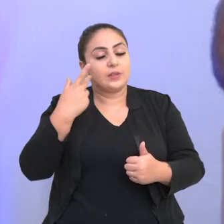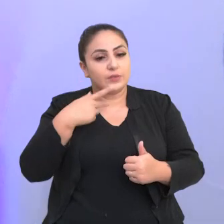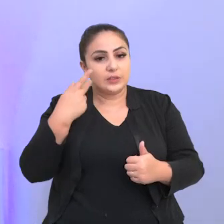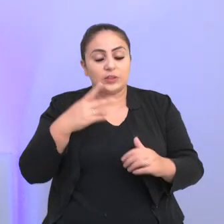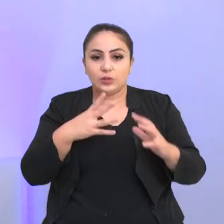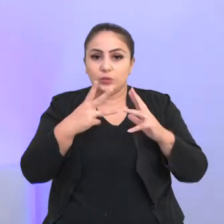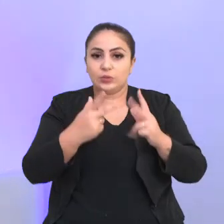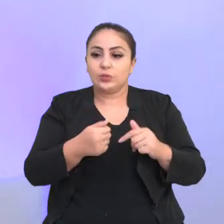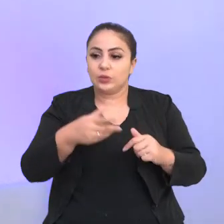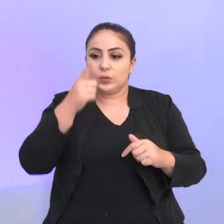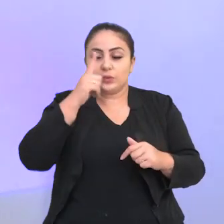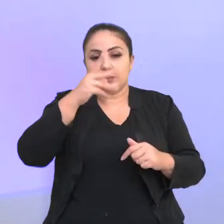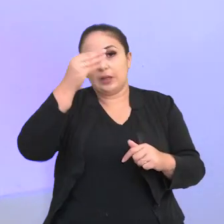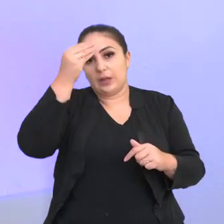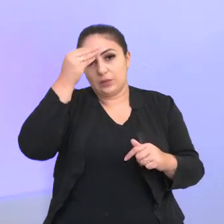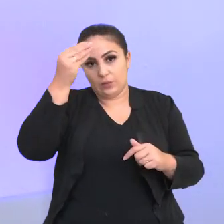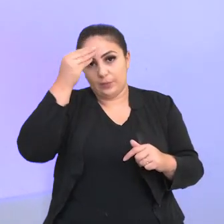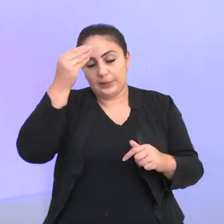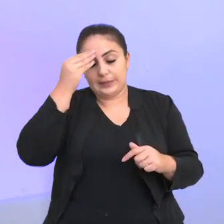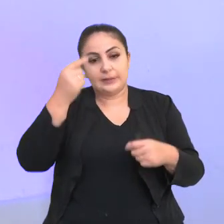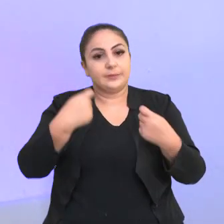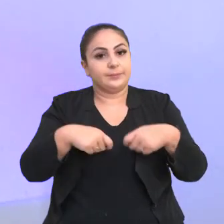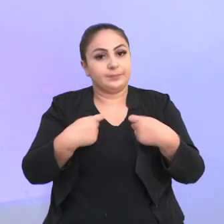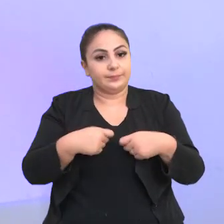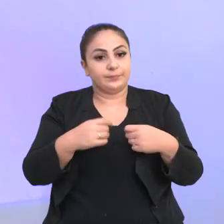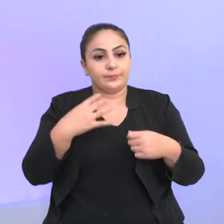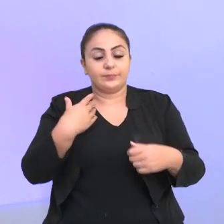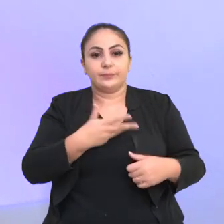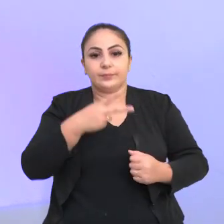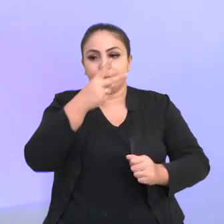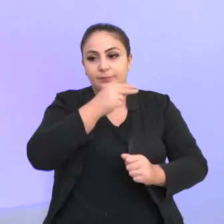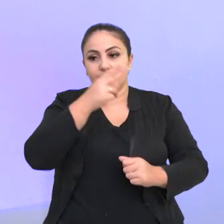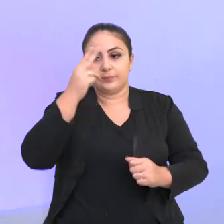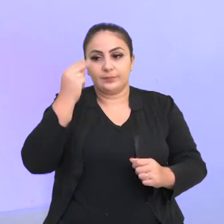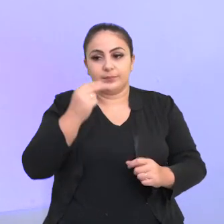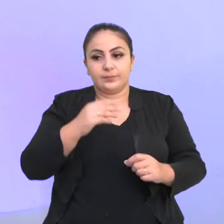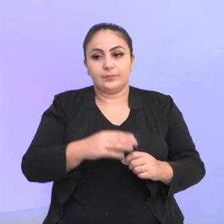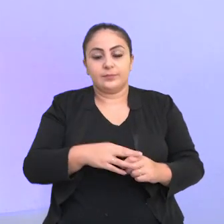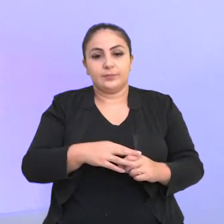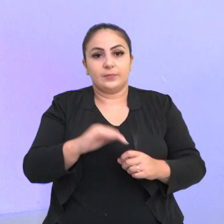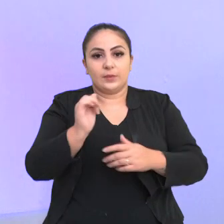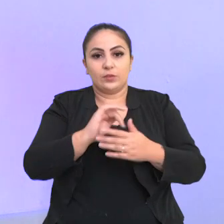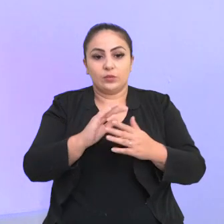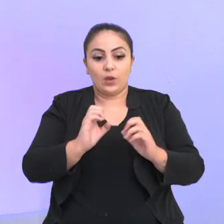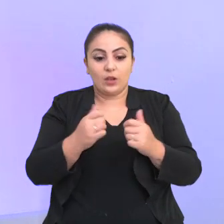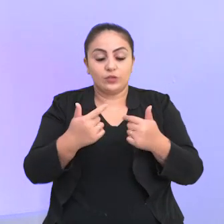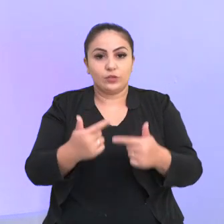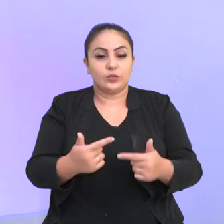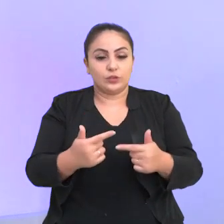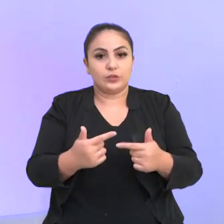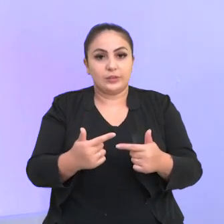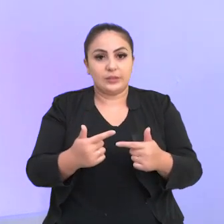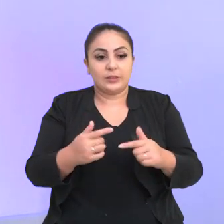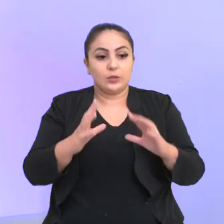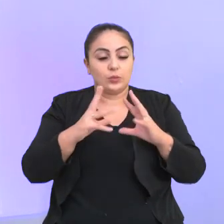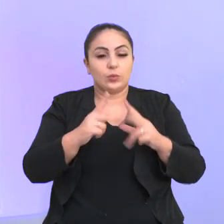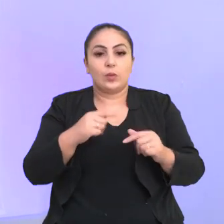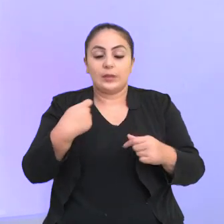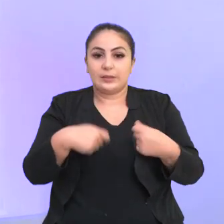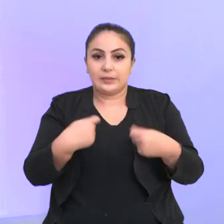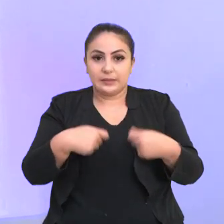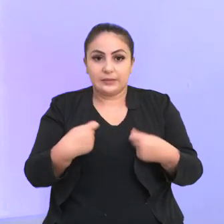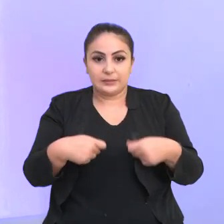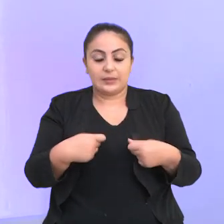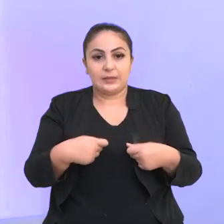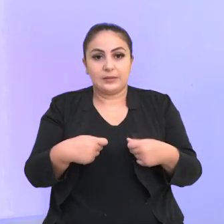e vereadores que compreendem a necessidade do município estar numa atitude proativa frente a